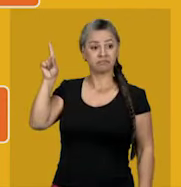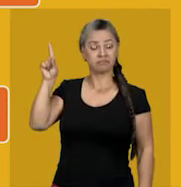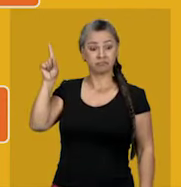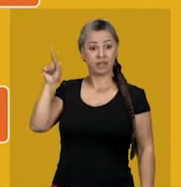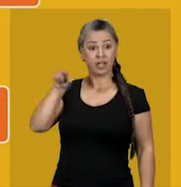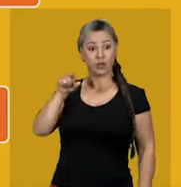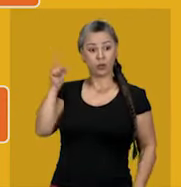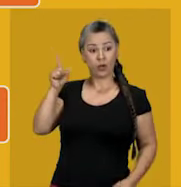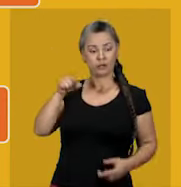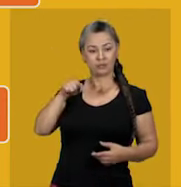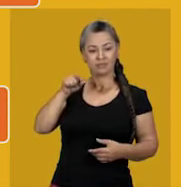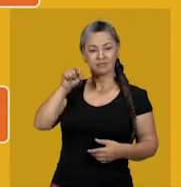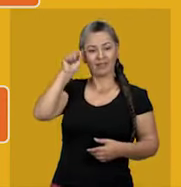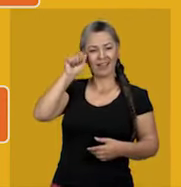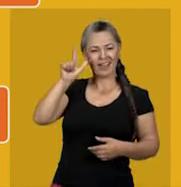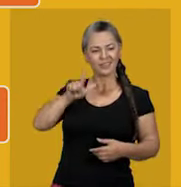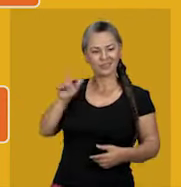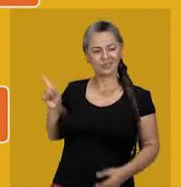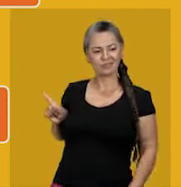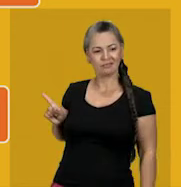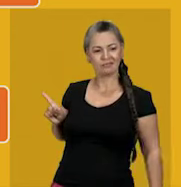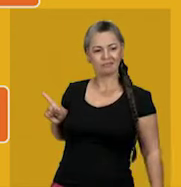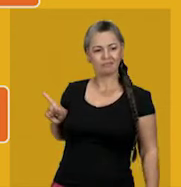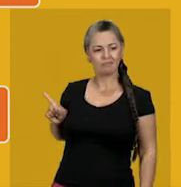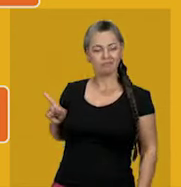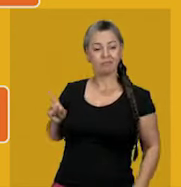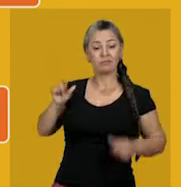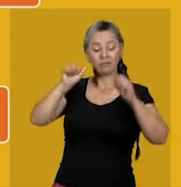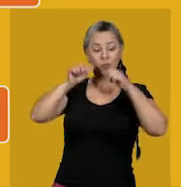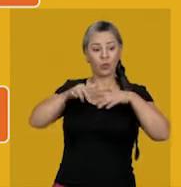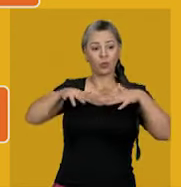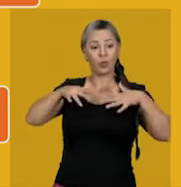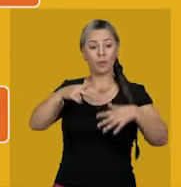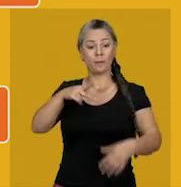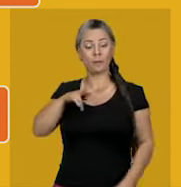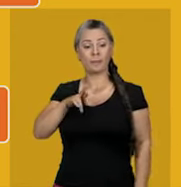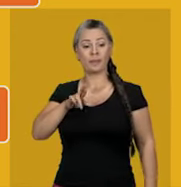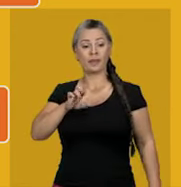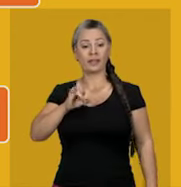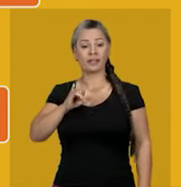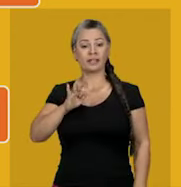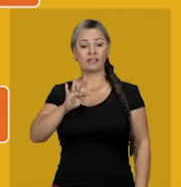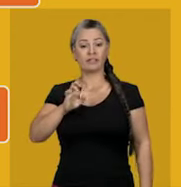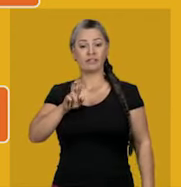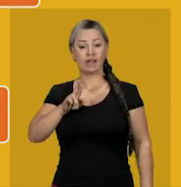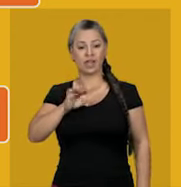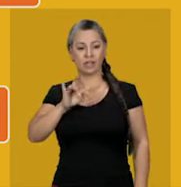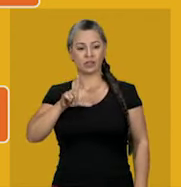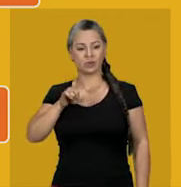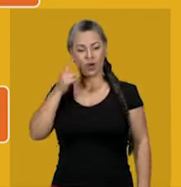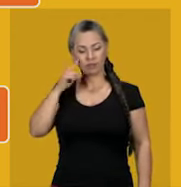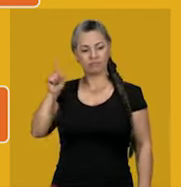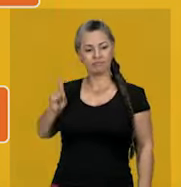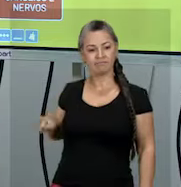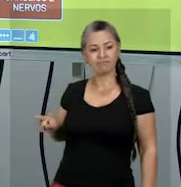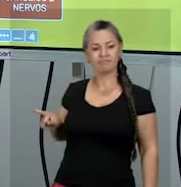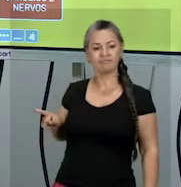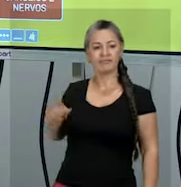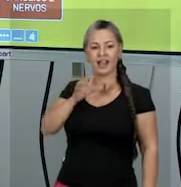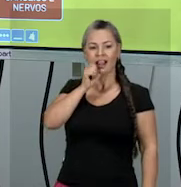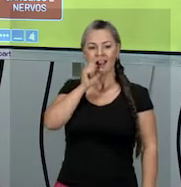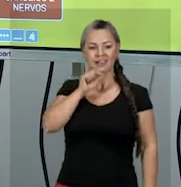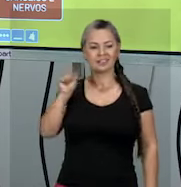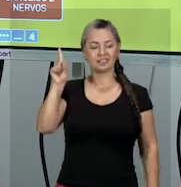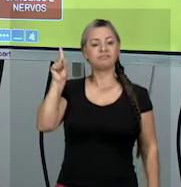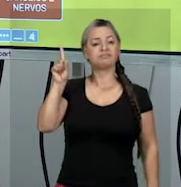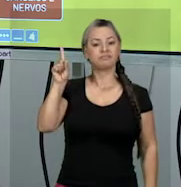sistema nervoso periférico em gânglios e nervos. Na nossa aula de hoje, vamos focar o